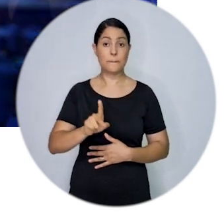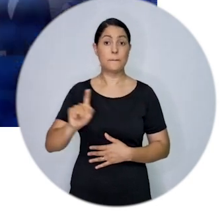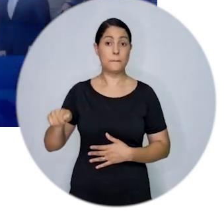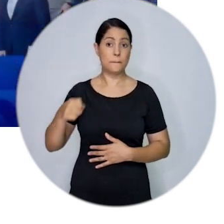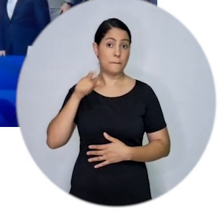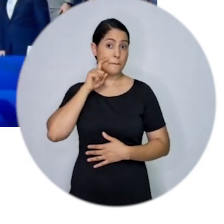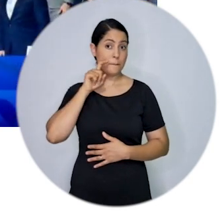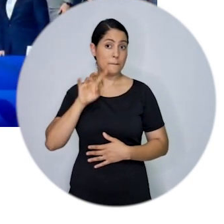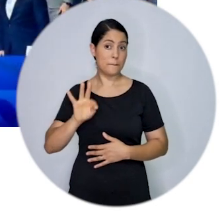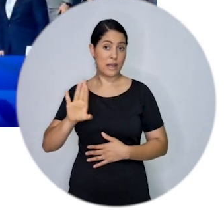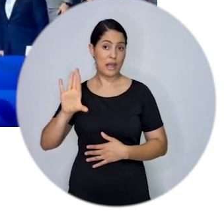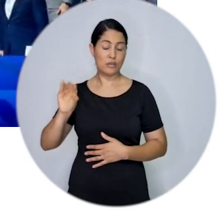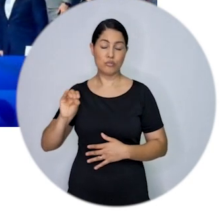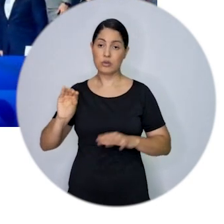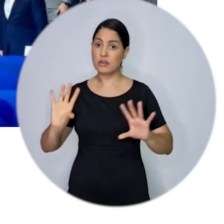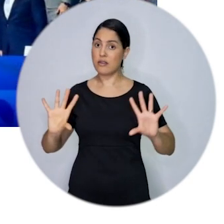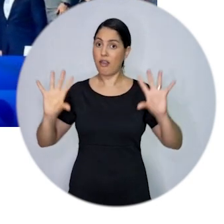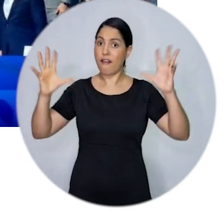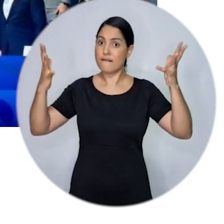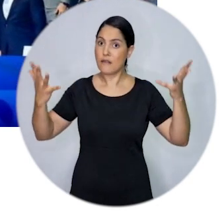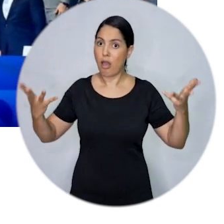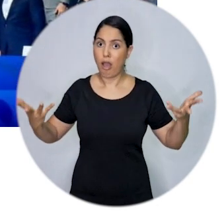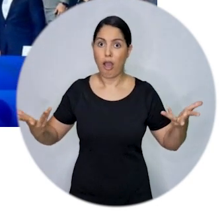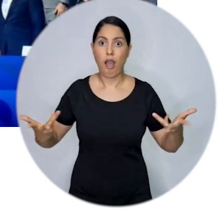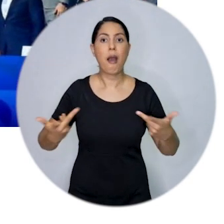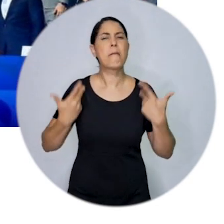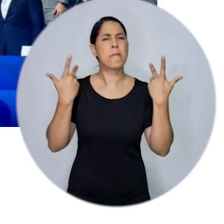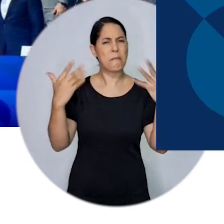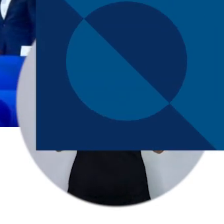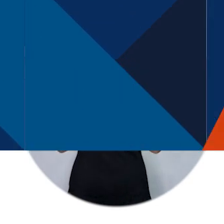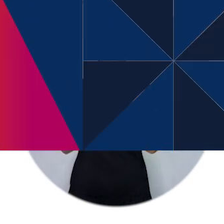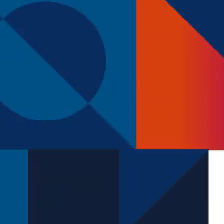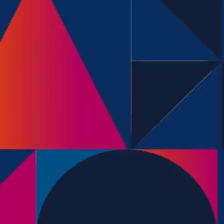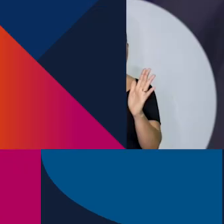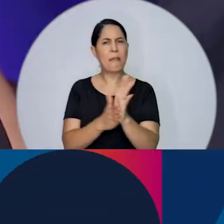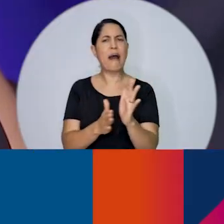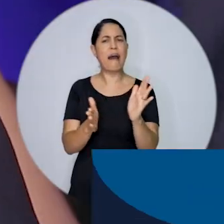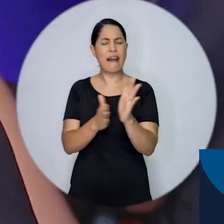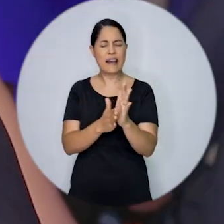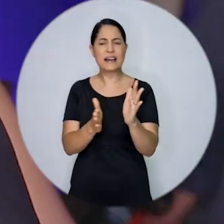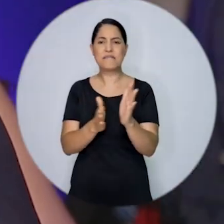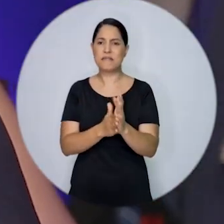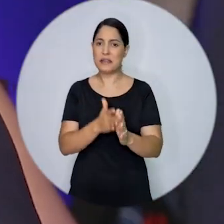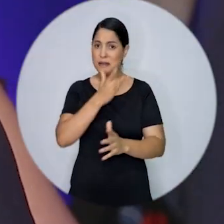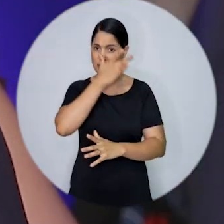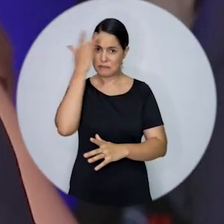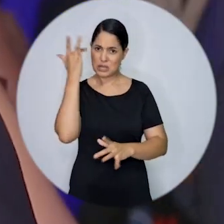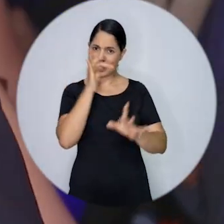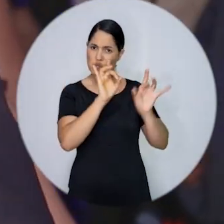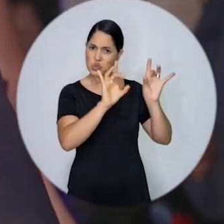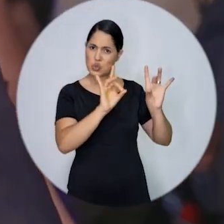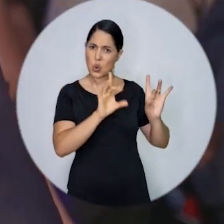por realizar um evento dessa magnitude aqui, com temas e especialistas